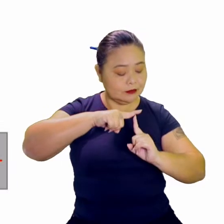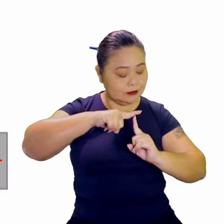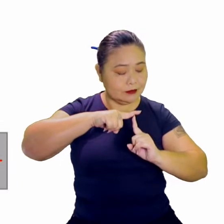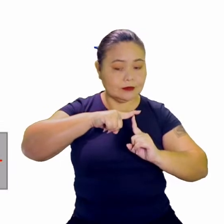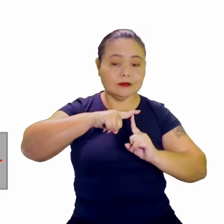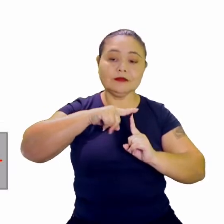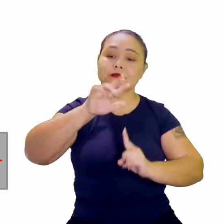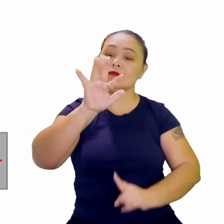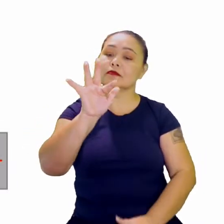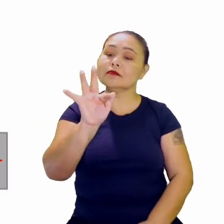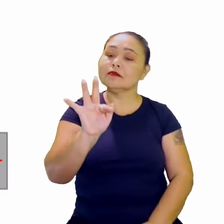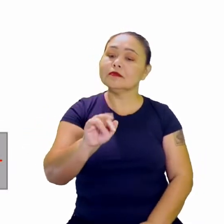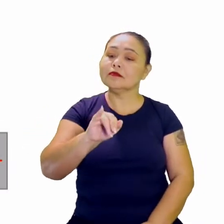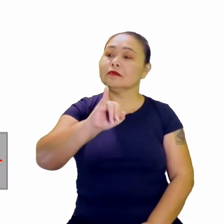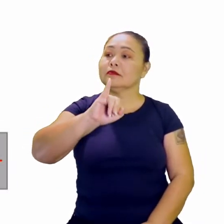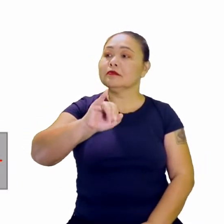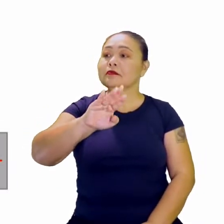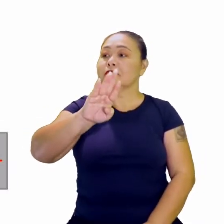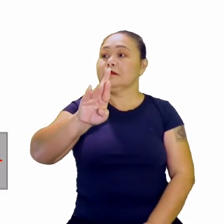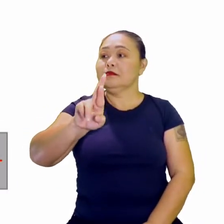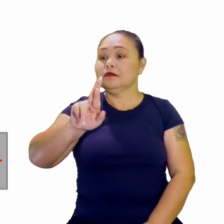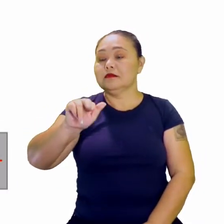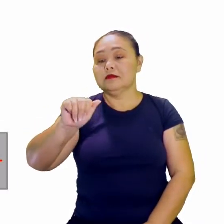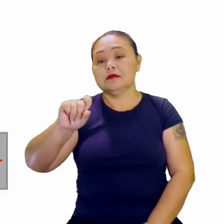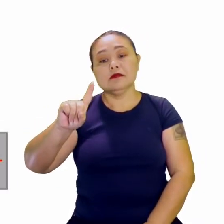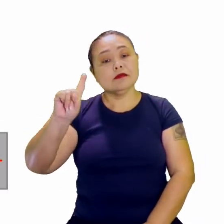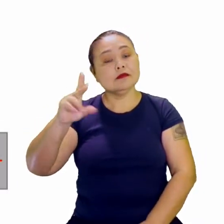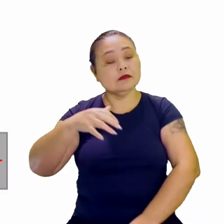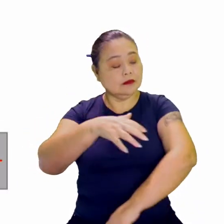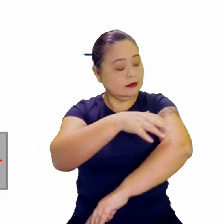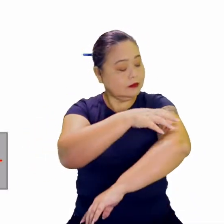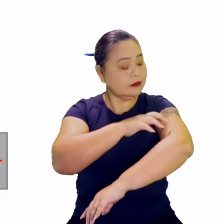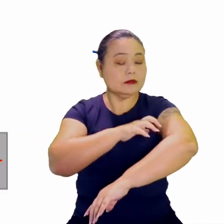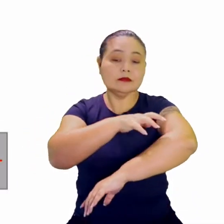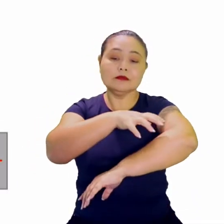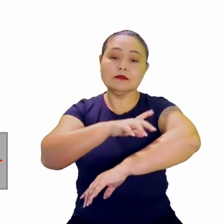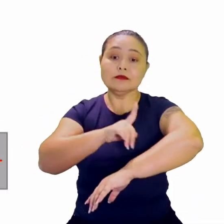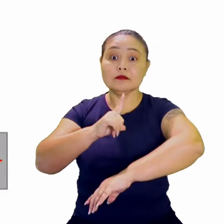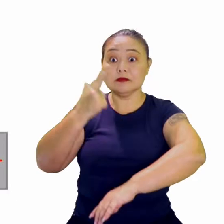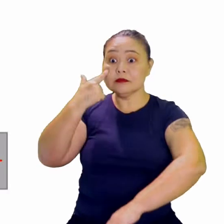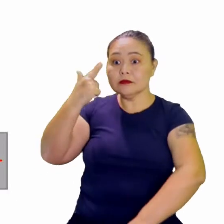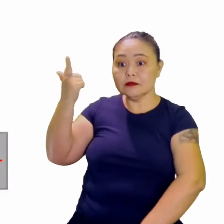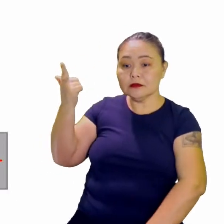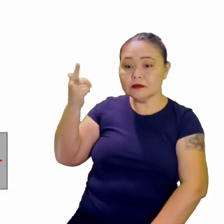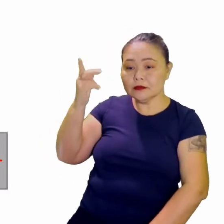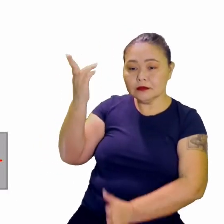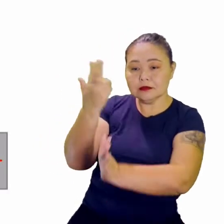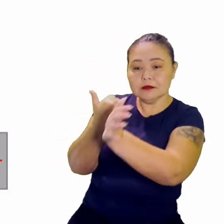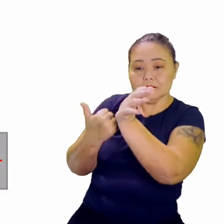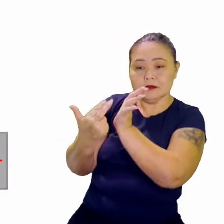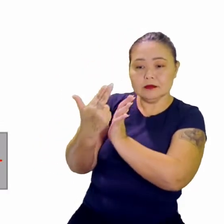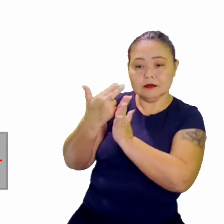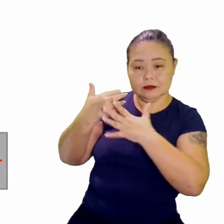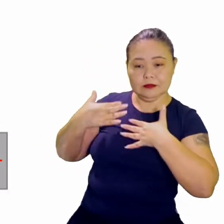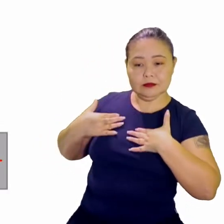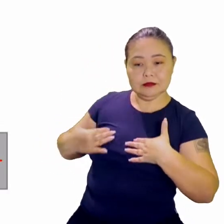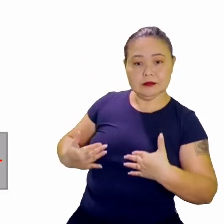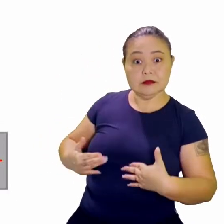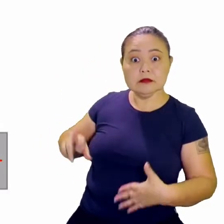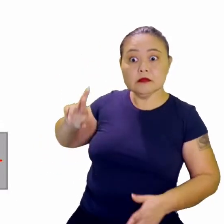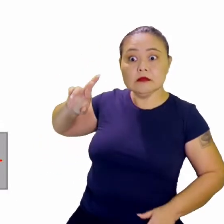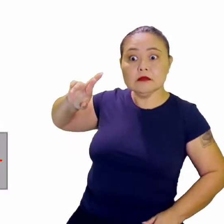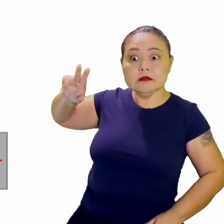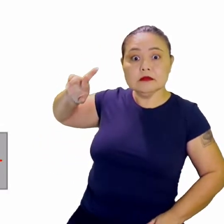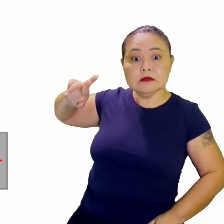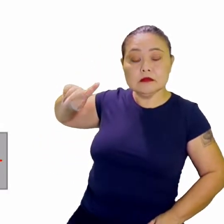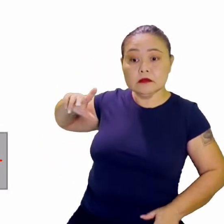esses desenhos aqui, do corpo, e você vai ver diferentes fibras musculares ali. E você vê que o nosso